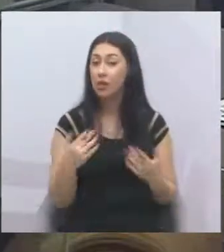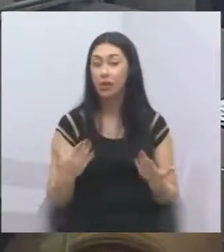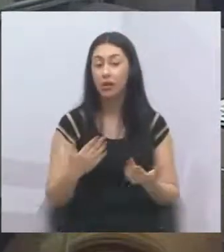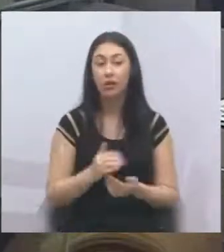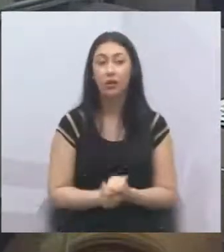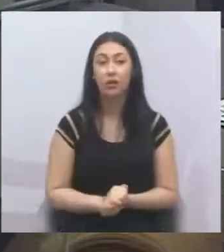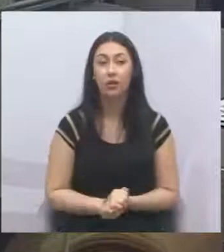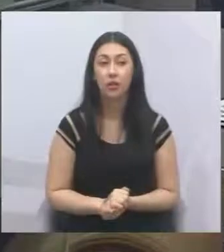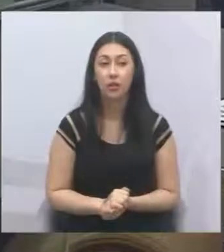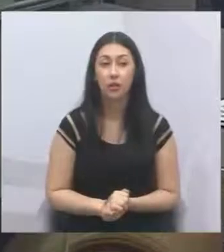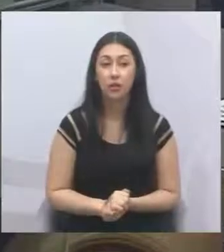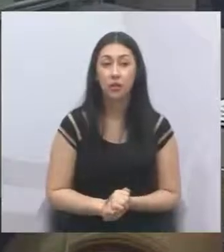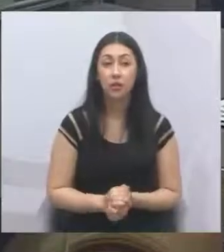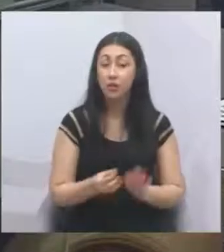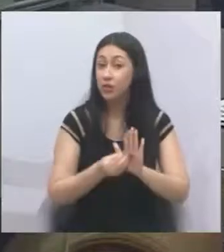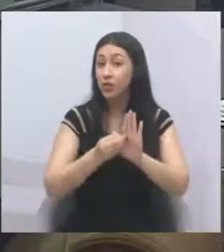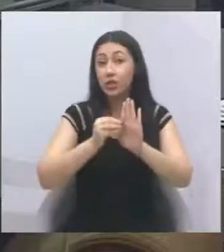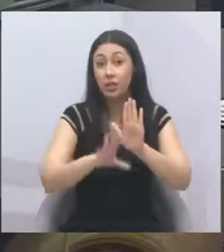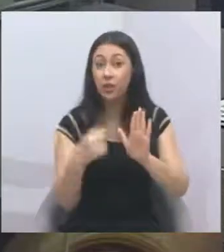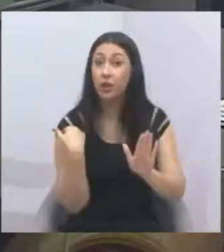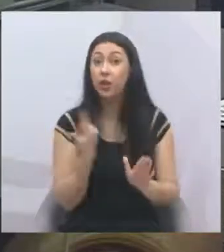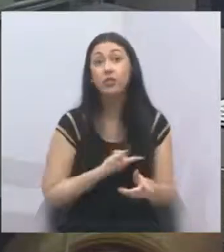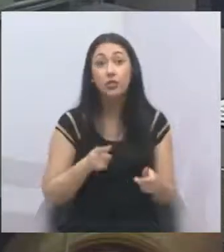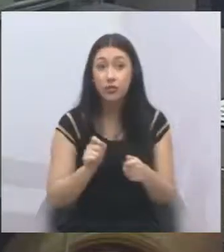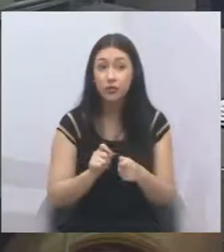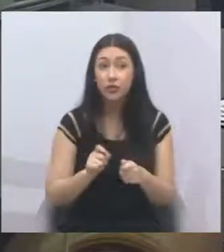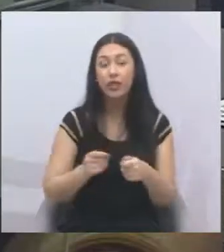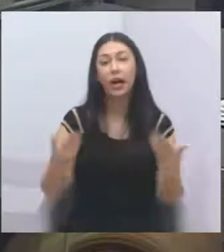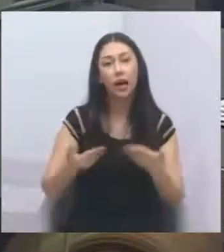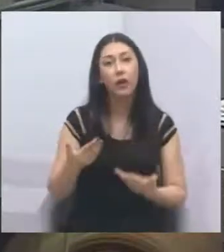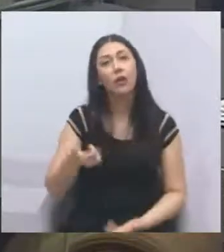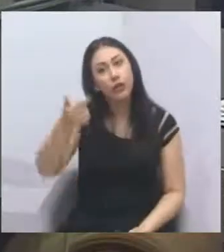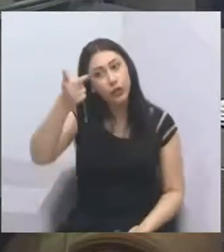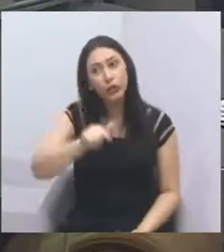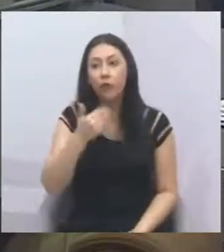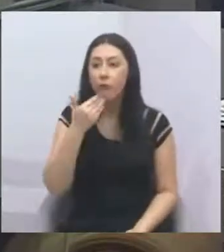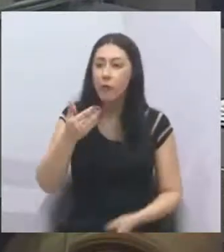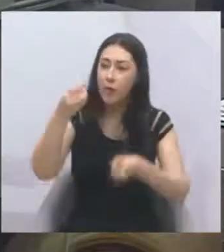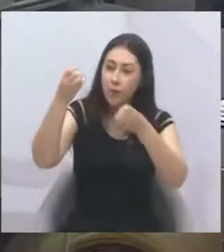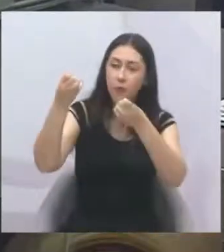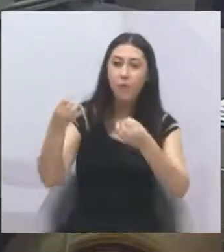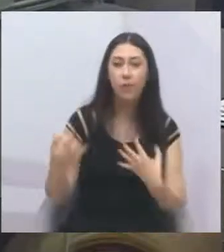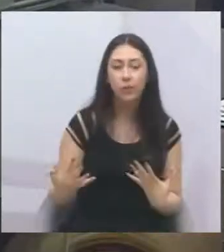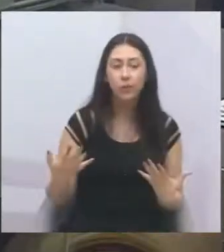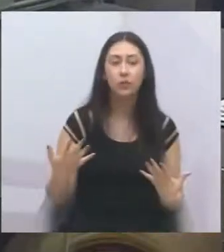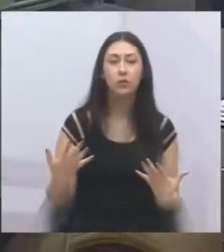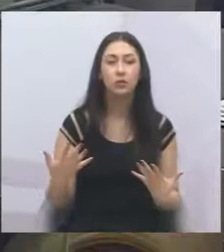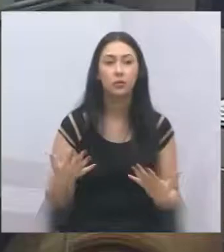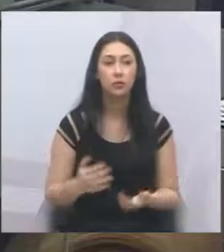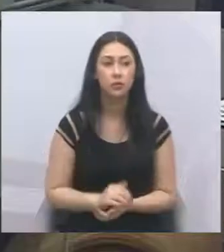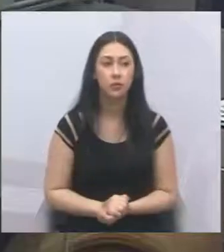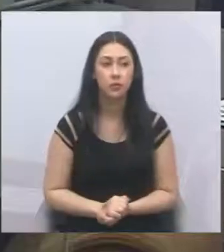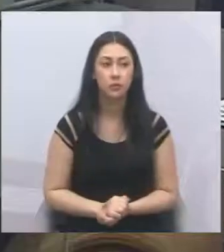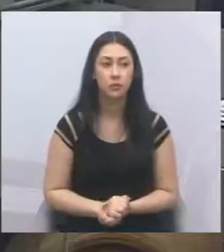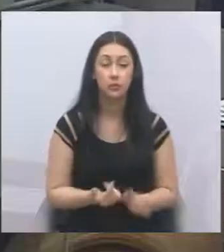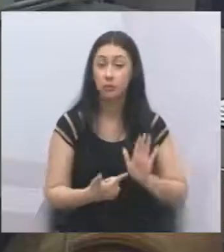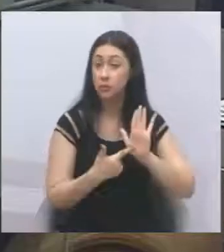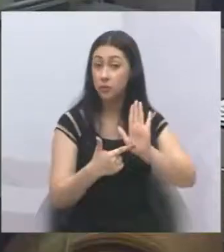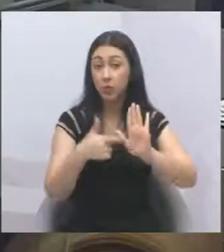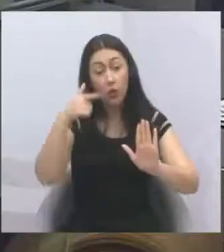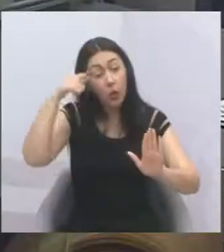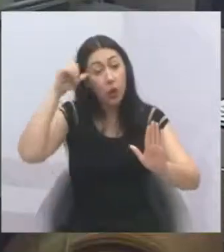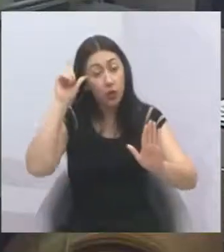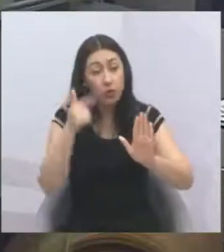Grande, através de indicação que nós fizemos nessa casa. Agora o vereador está fazendo pedido de informações. Saiu aqui